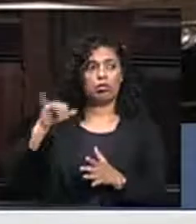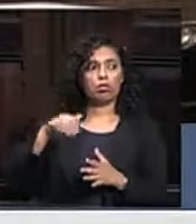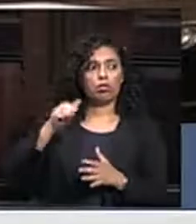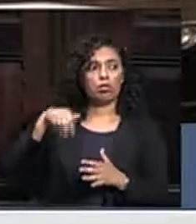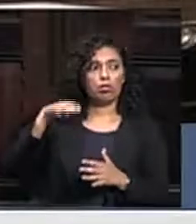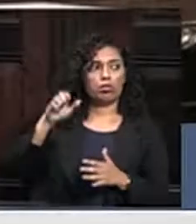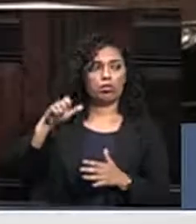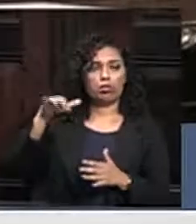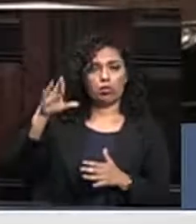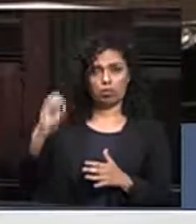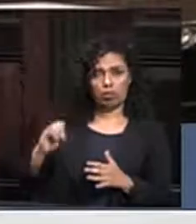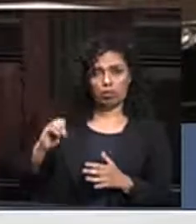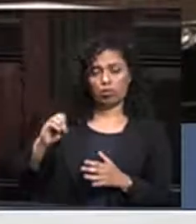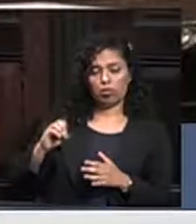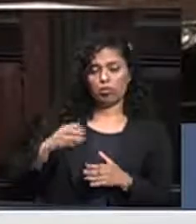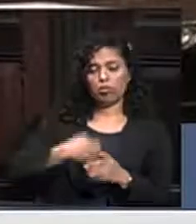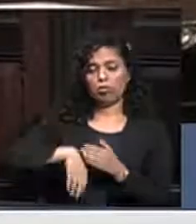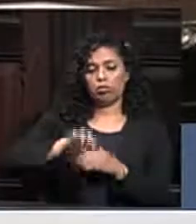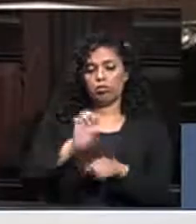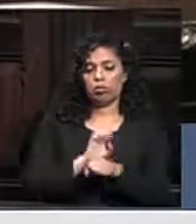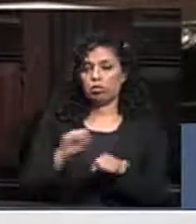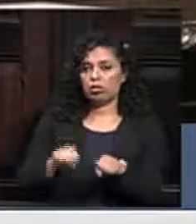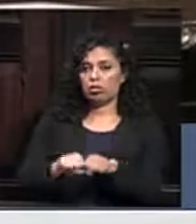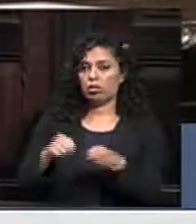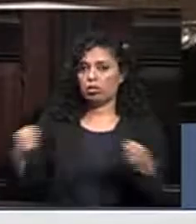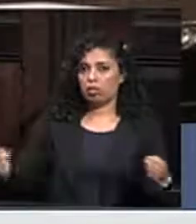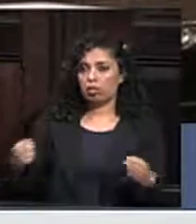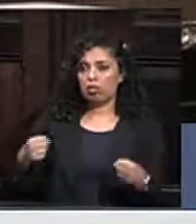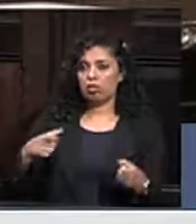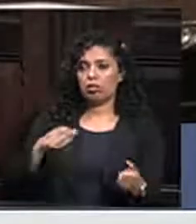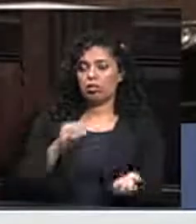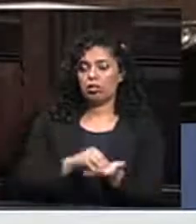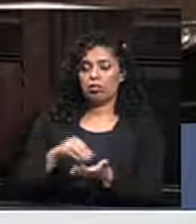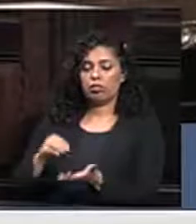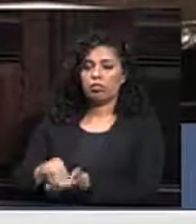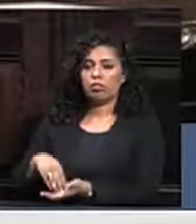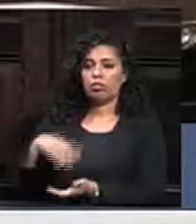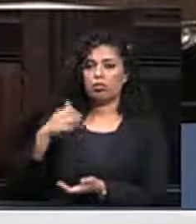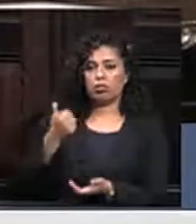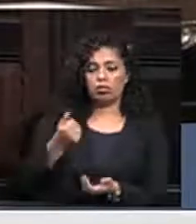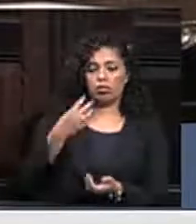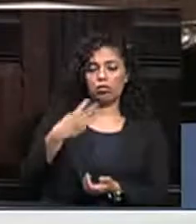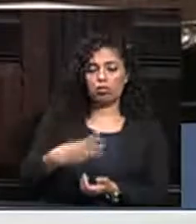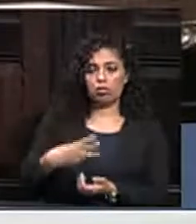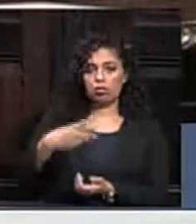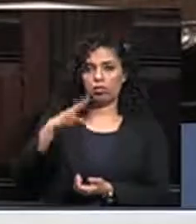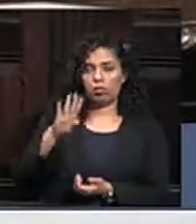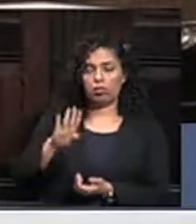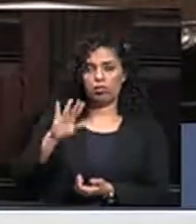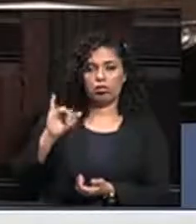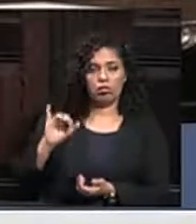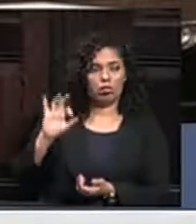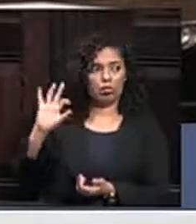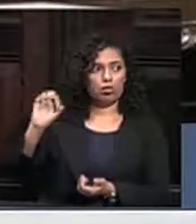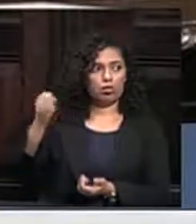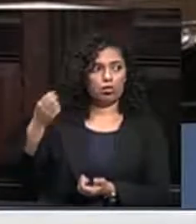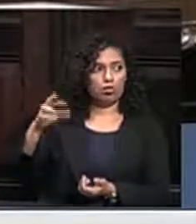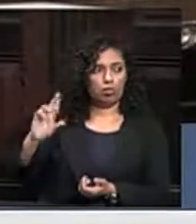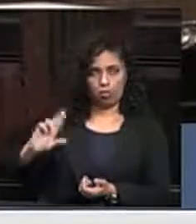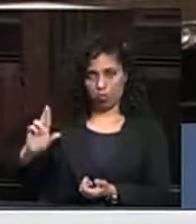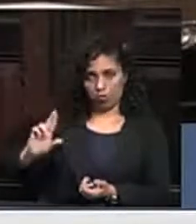tem um rombo de 13 bilhões, se nós considerarmos o somatório do